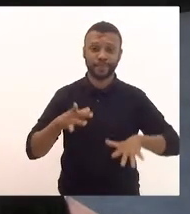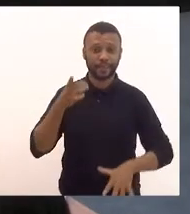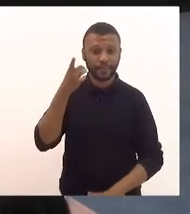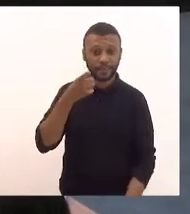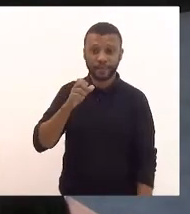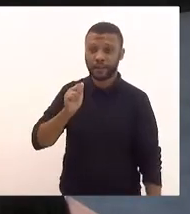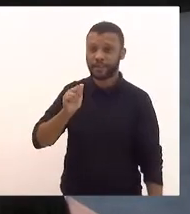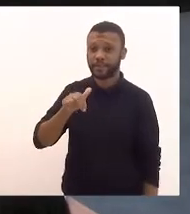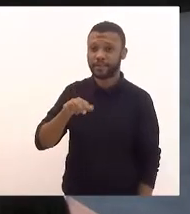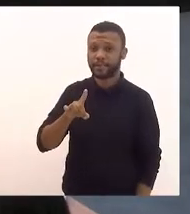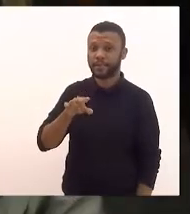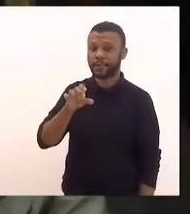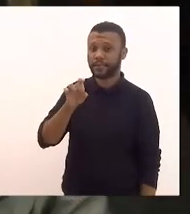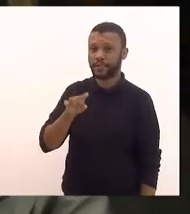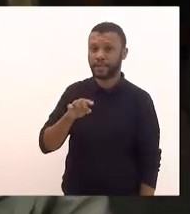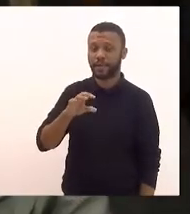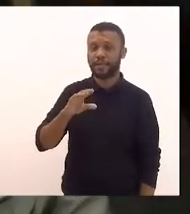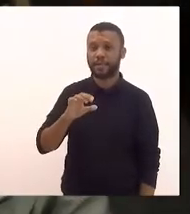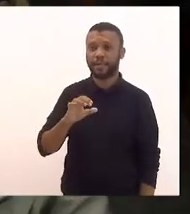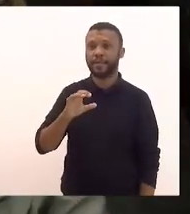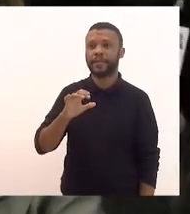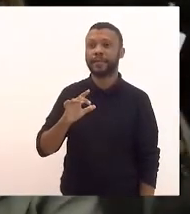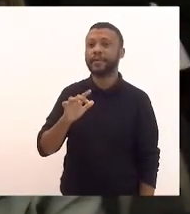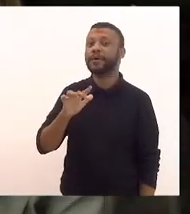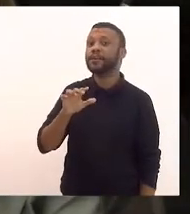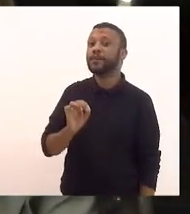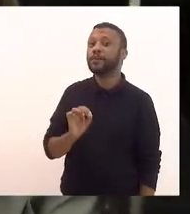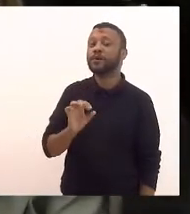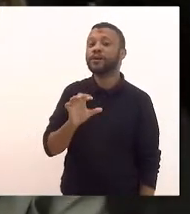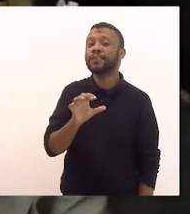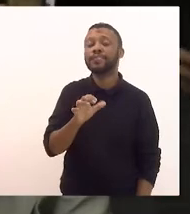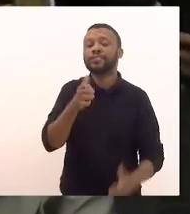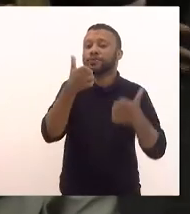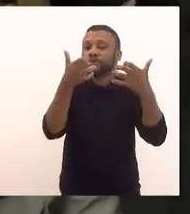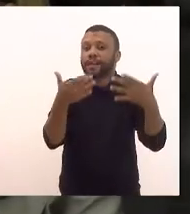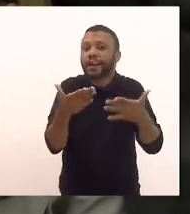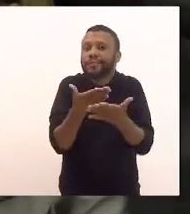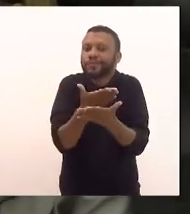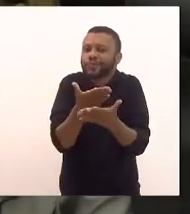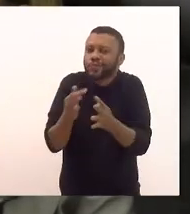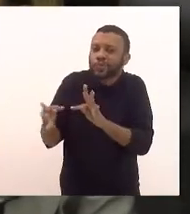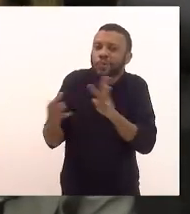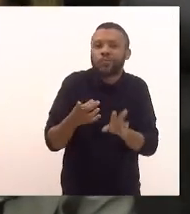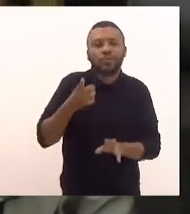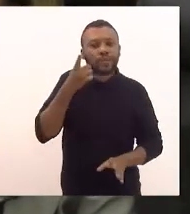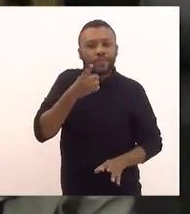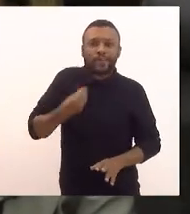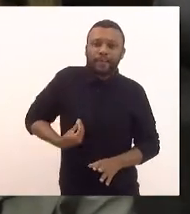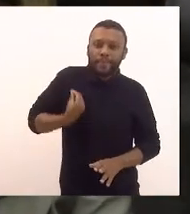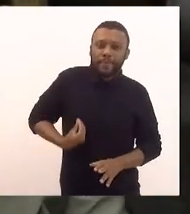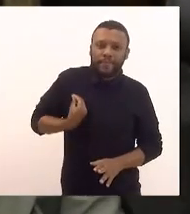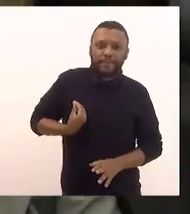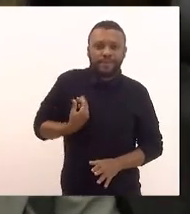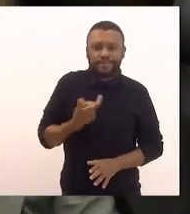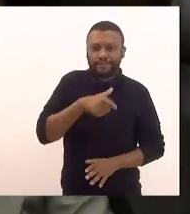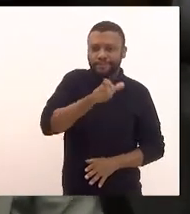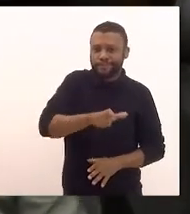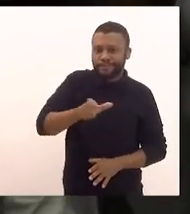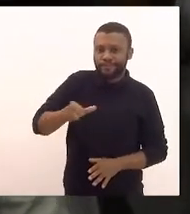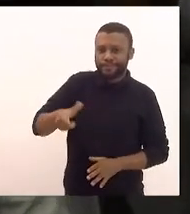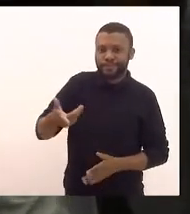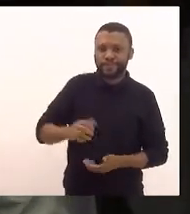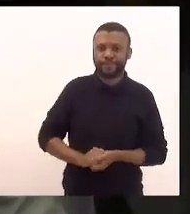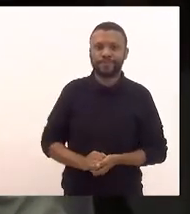André Ceciliano e dizer a todos os deputados estaduais daqui presente e o faço